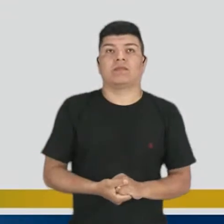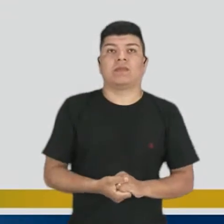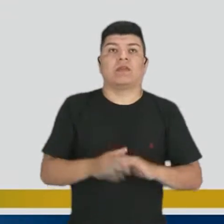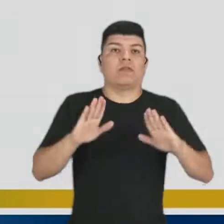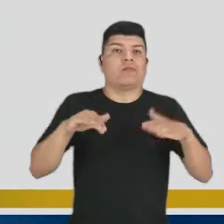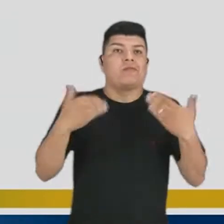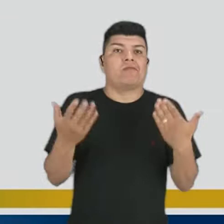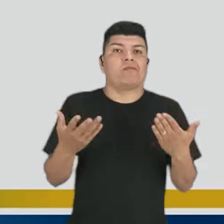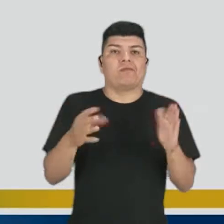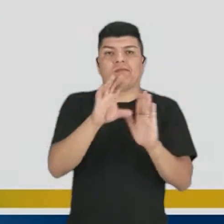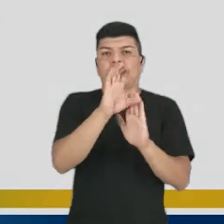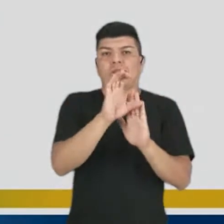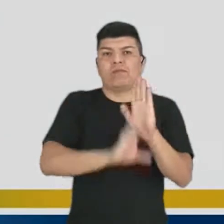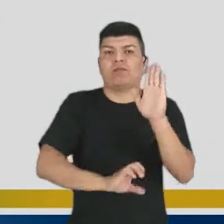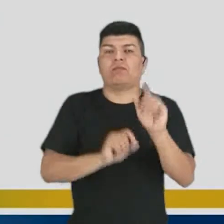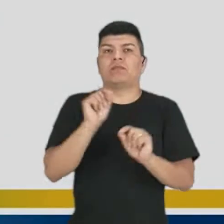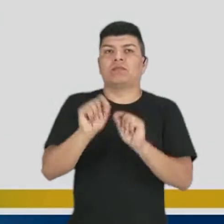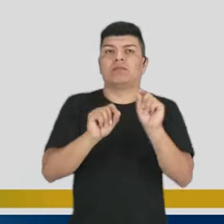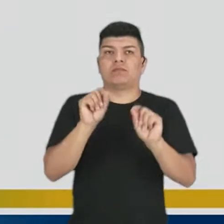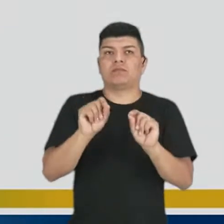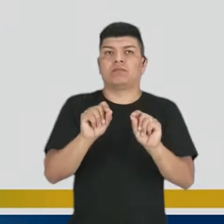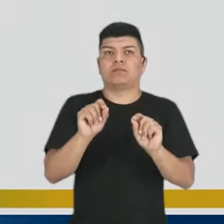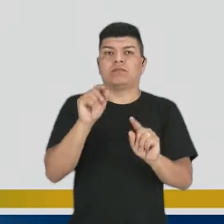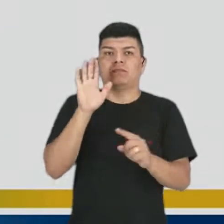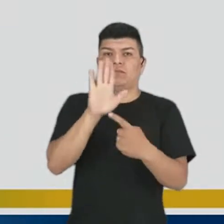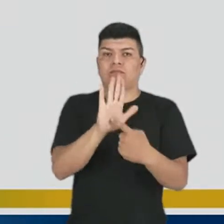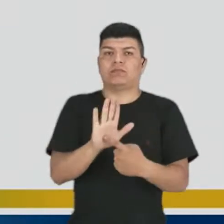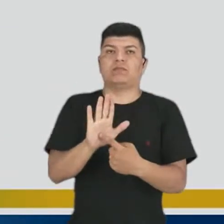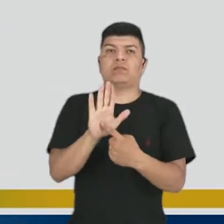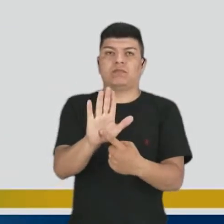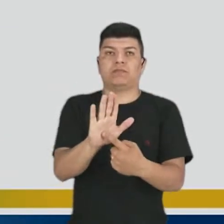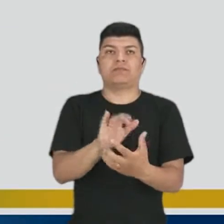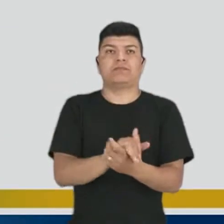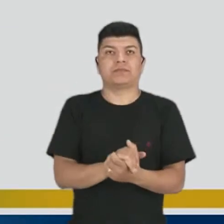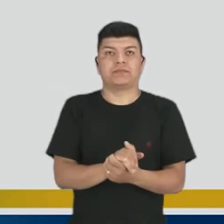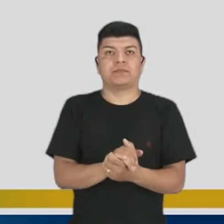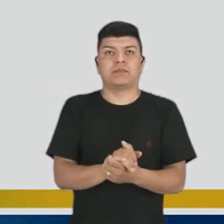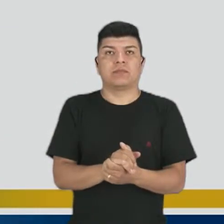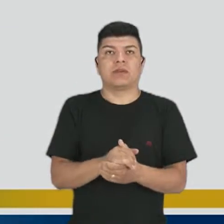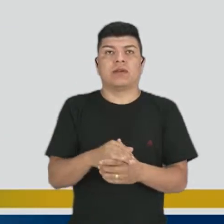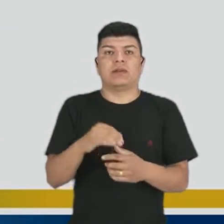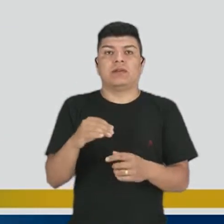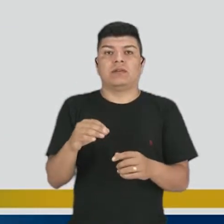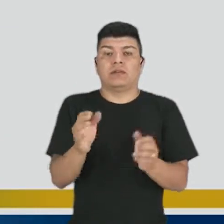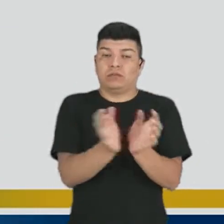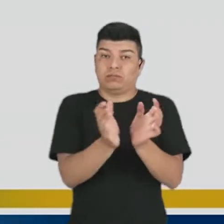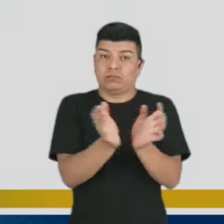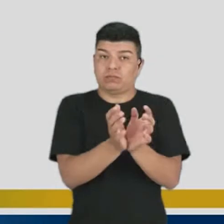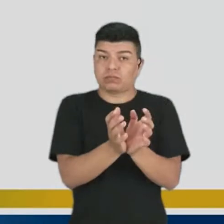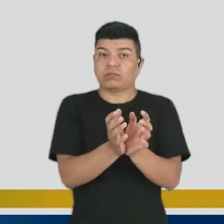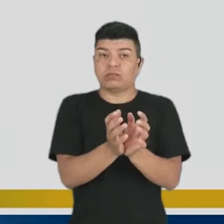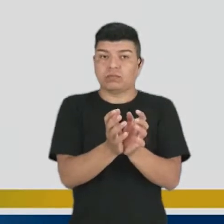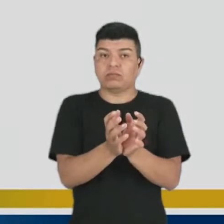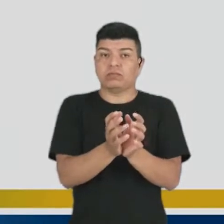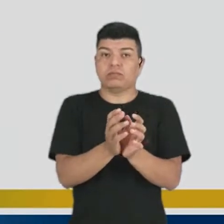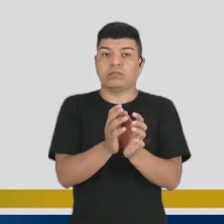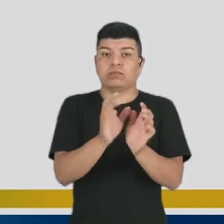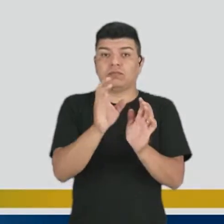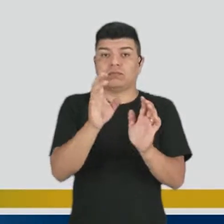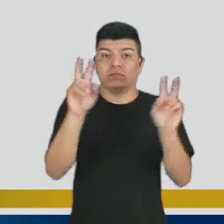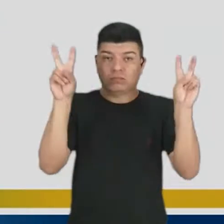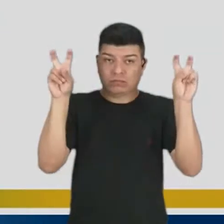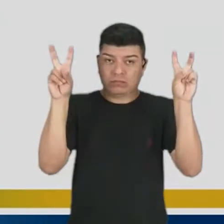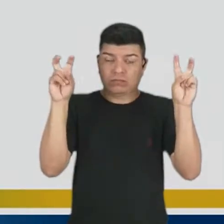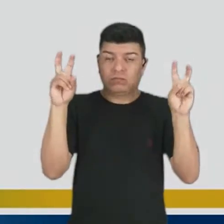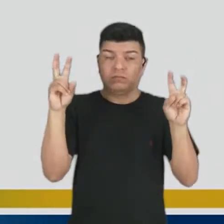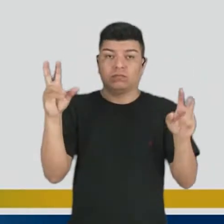Quais são os assuntos que normalmente são abordados no artigo de opinião? Assuntos de relevância coletiva, assuntos que interessem ao público